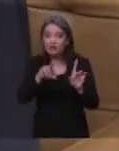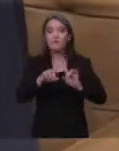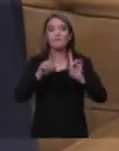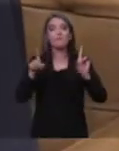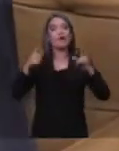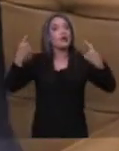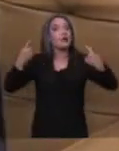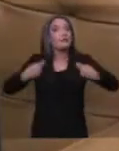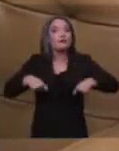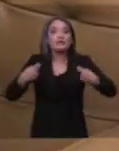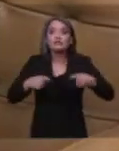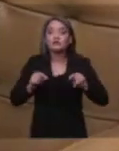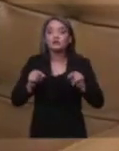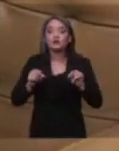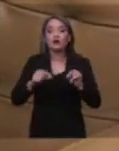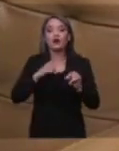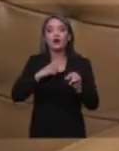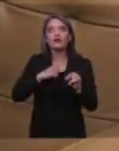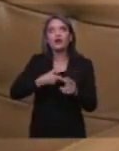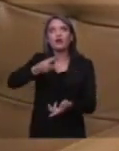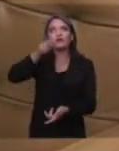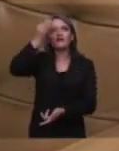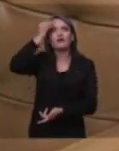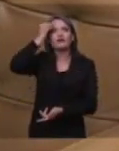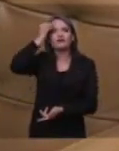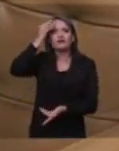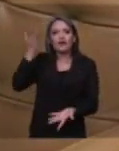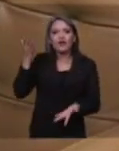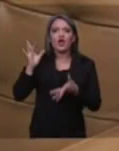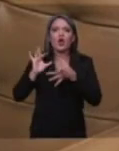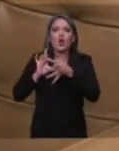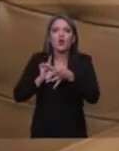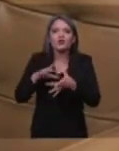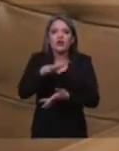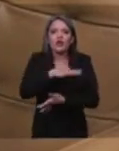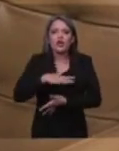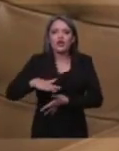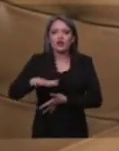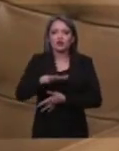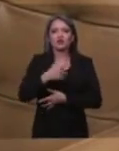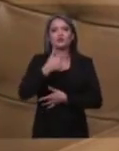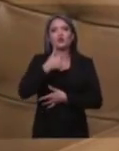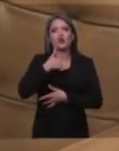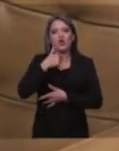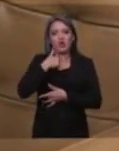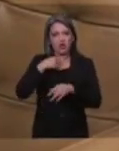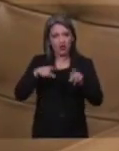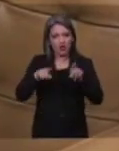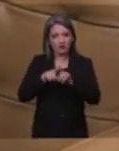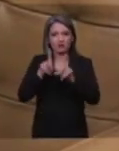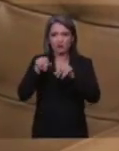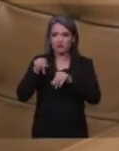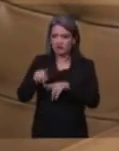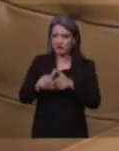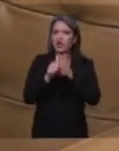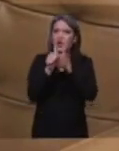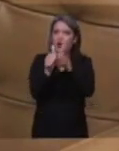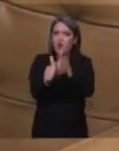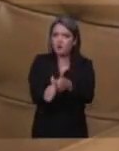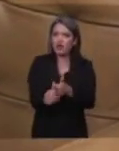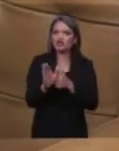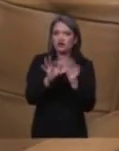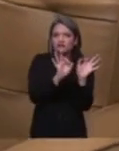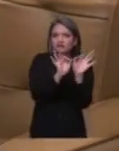preciso que a gente entenda esse contexto. Eu acompanhei, como Vossa Excelência, muitos